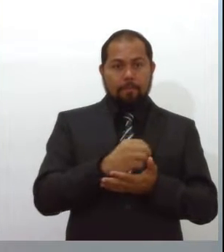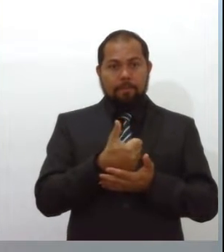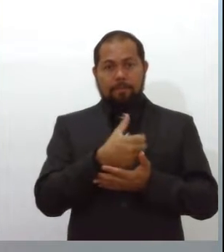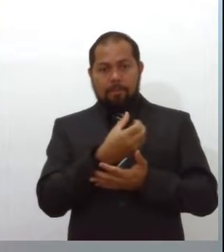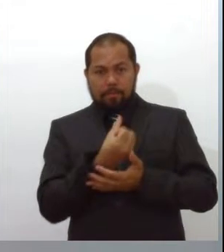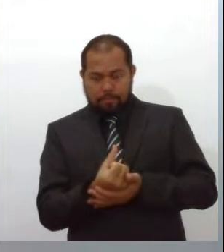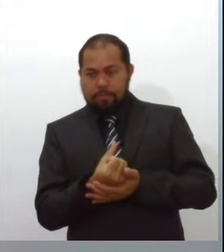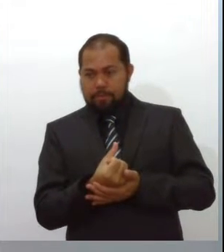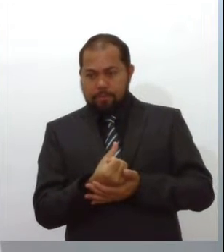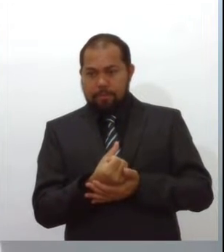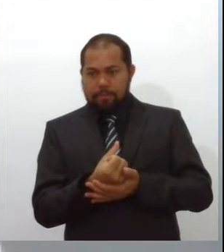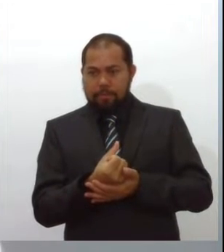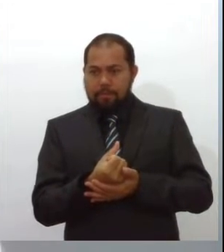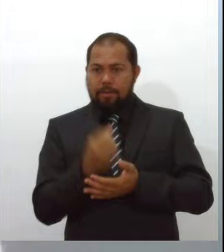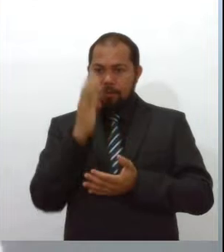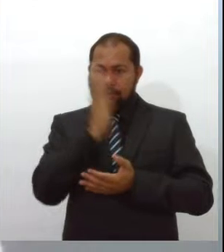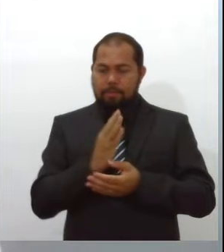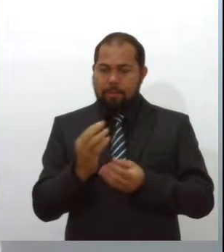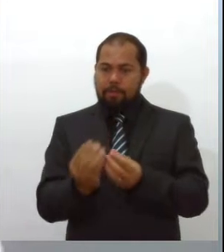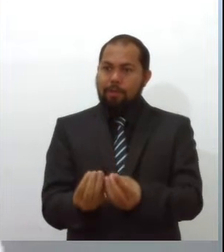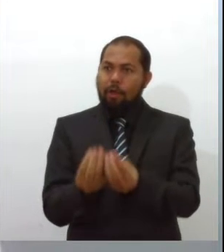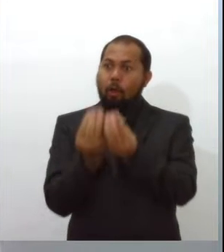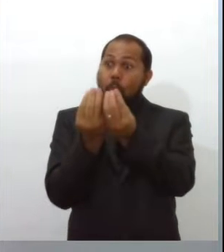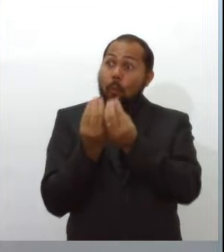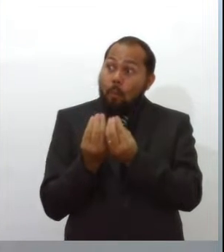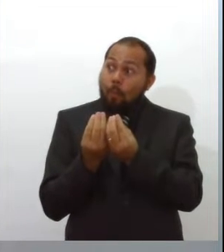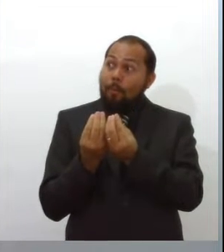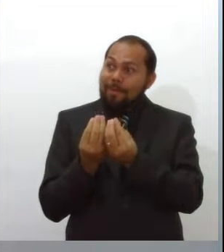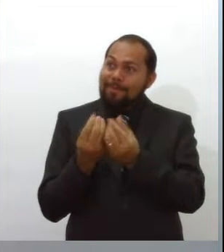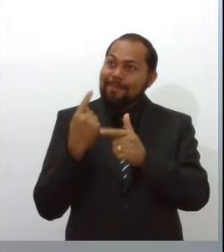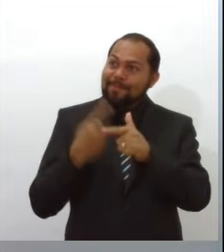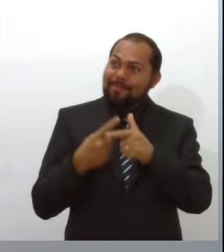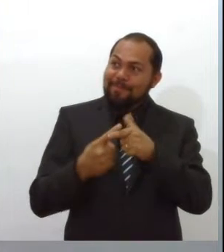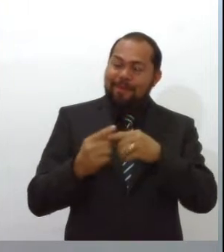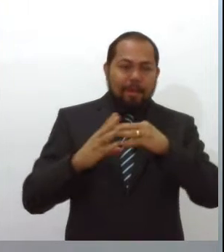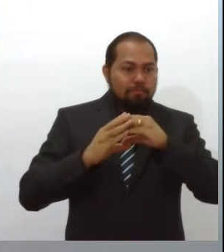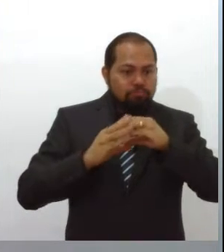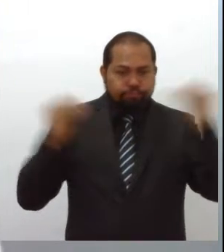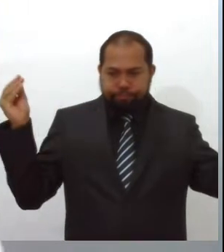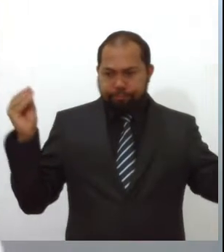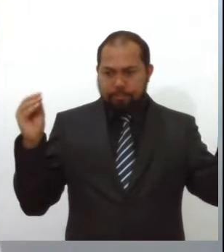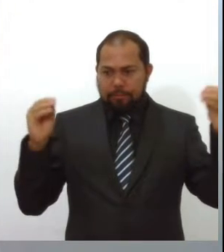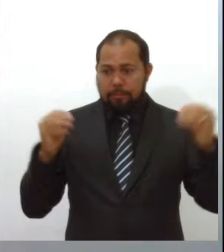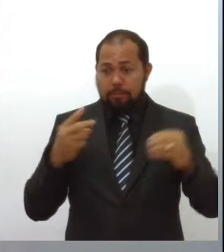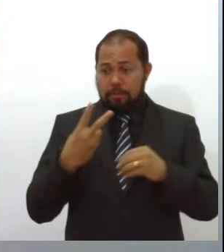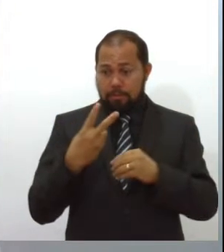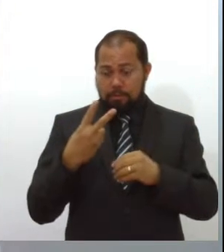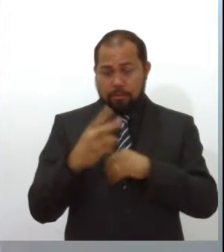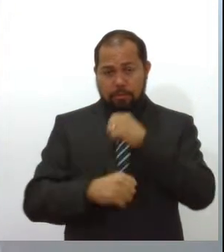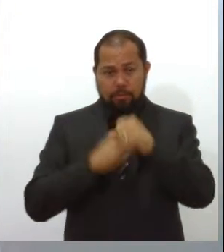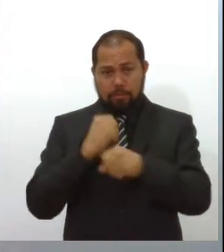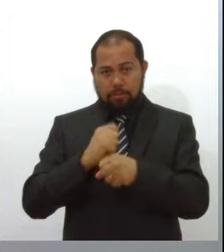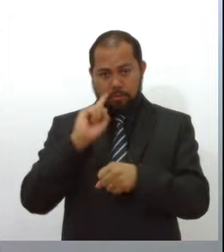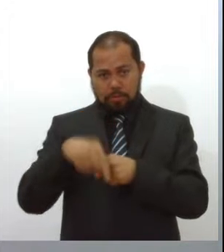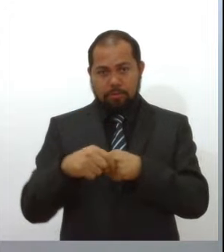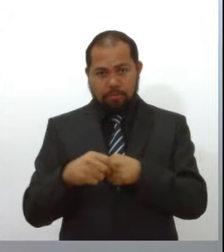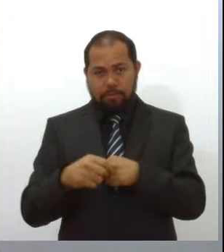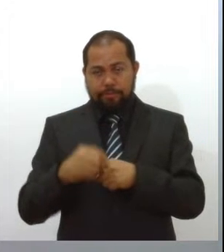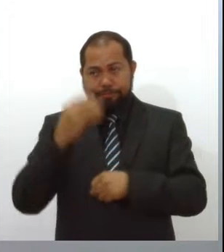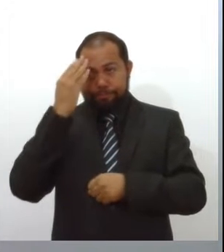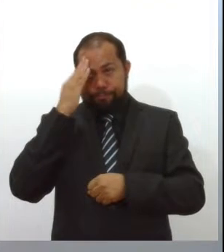da circulação do vírus naquele momento no país, e 2 anos depois, por conta principalmente dessa